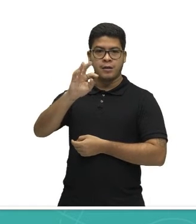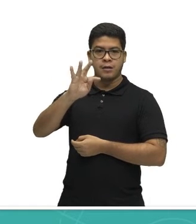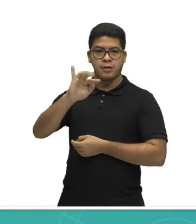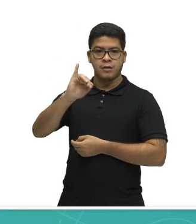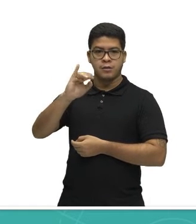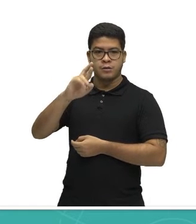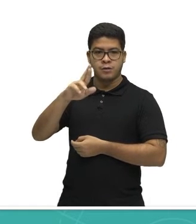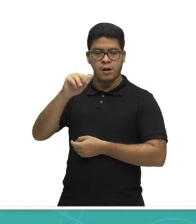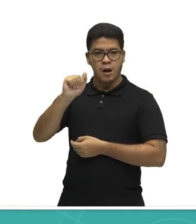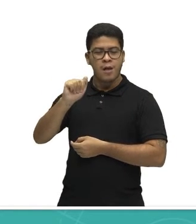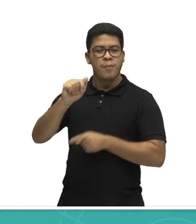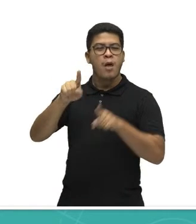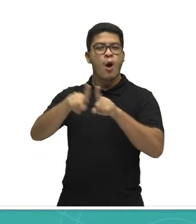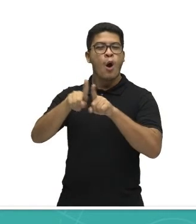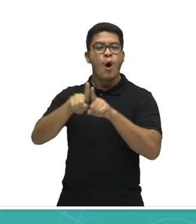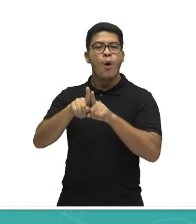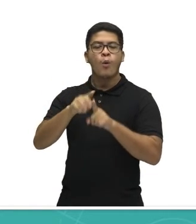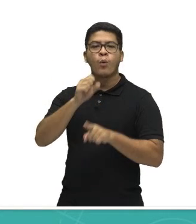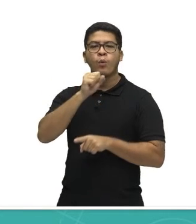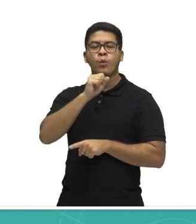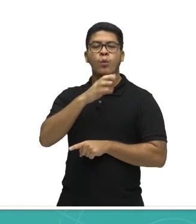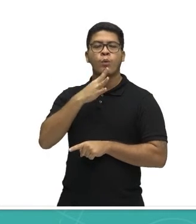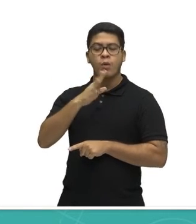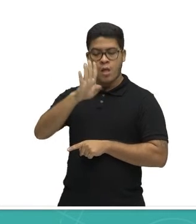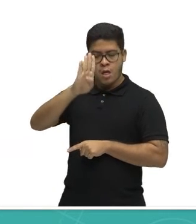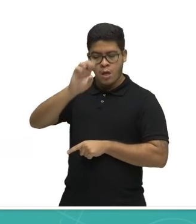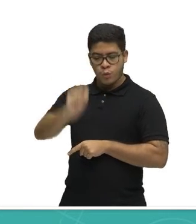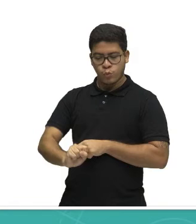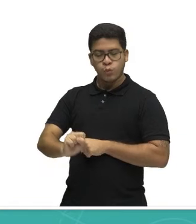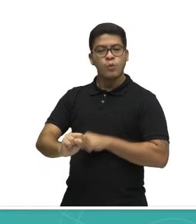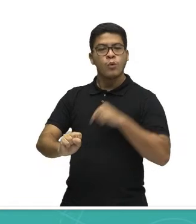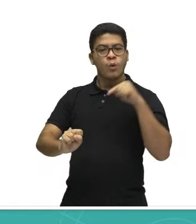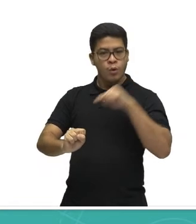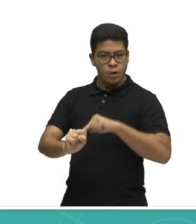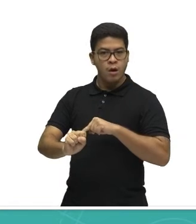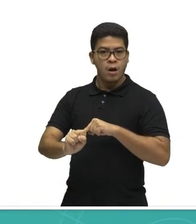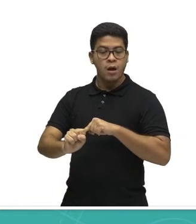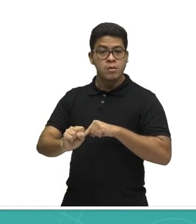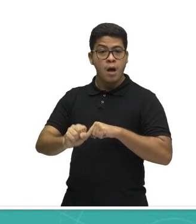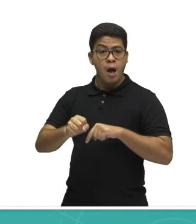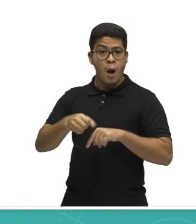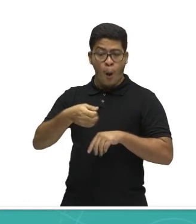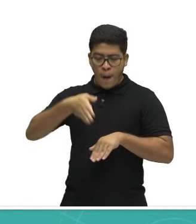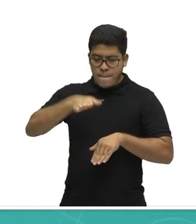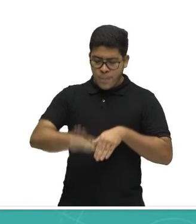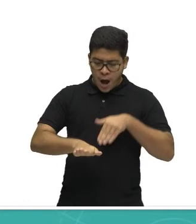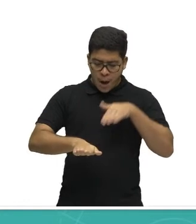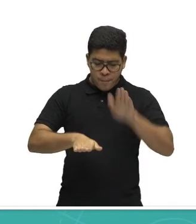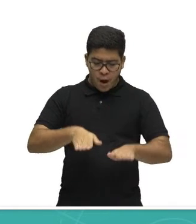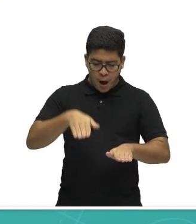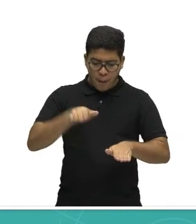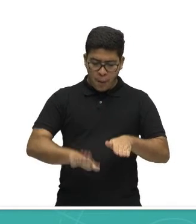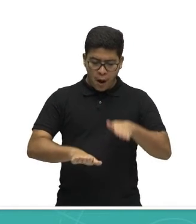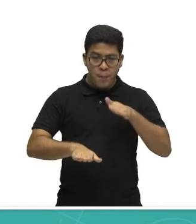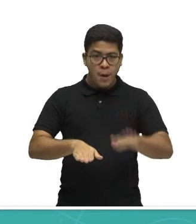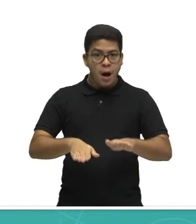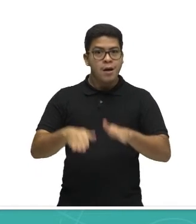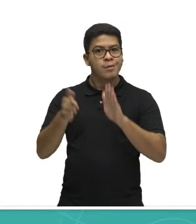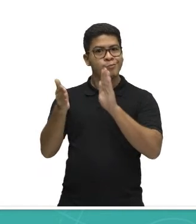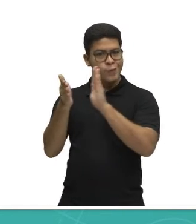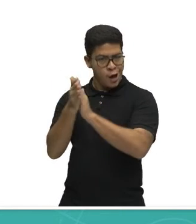e sudeste temos a catira, caracterizada pelas batidas de pés e palmas dos dançarinos. Então, essa